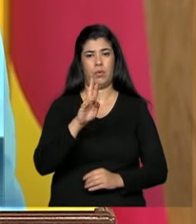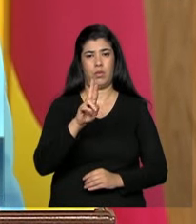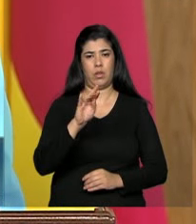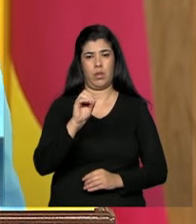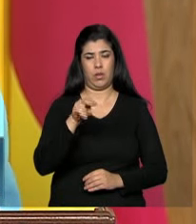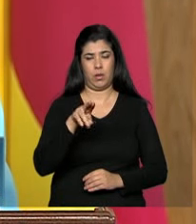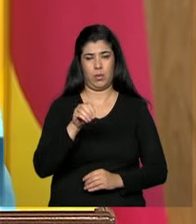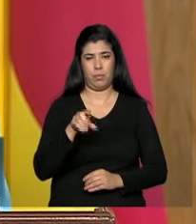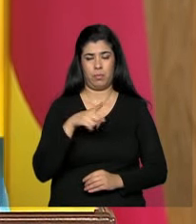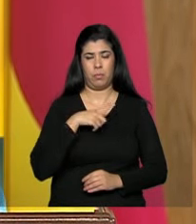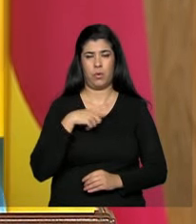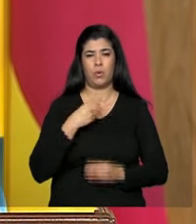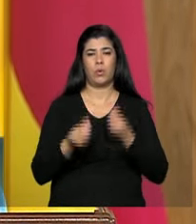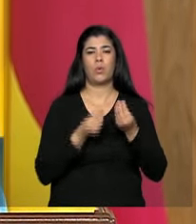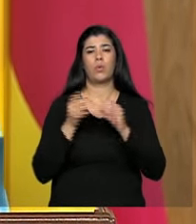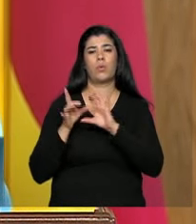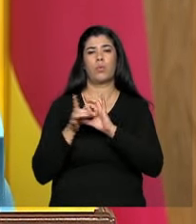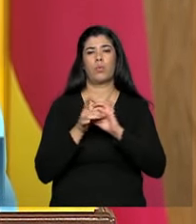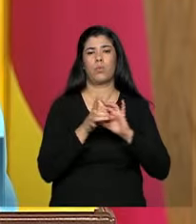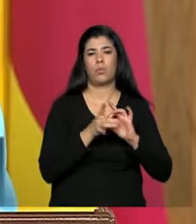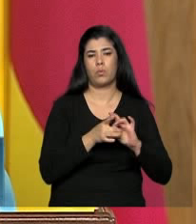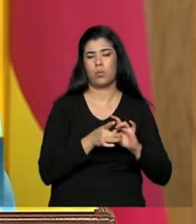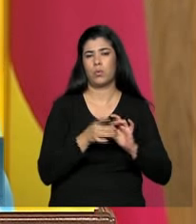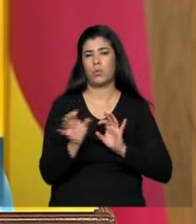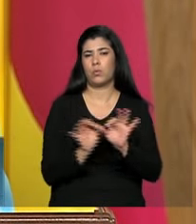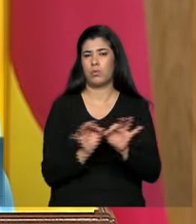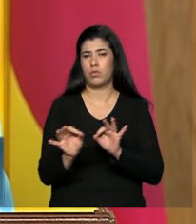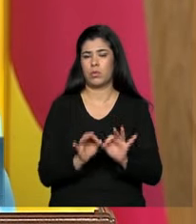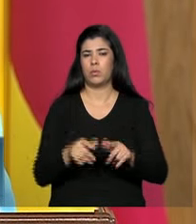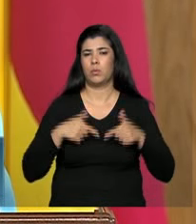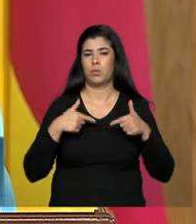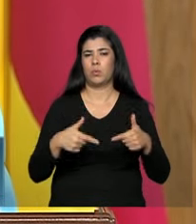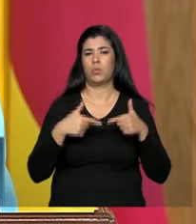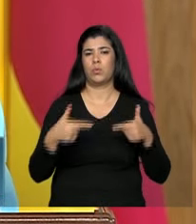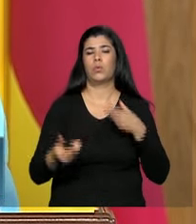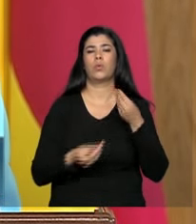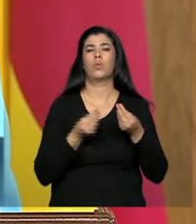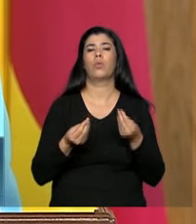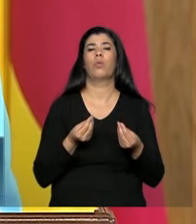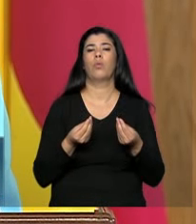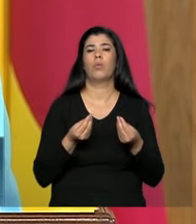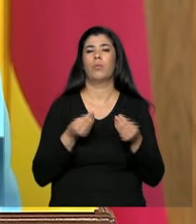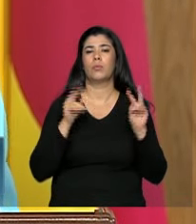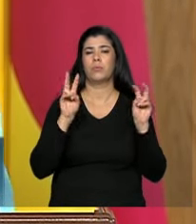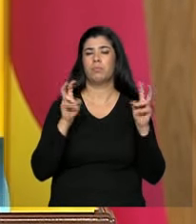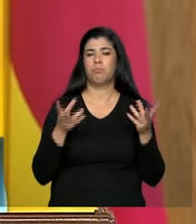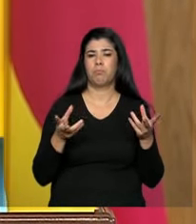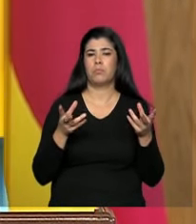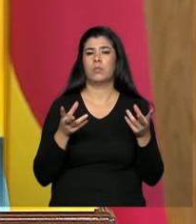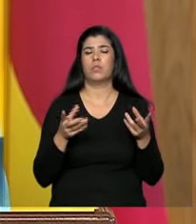essa sistemática luta no que se refere à